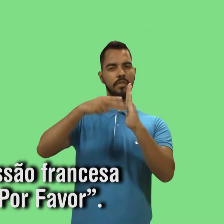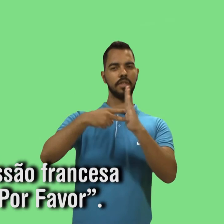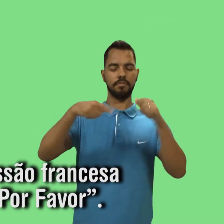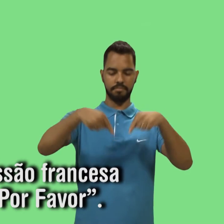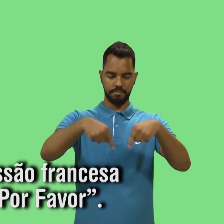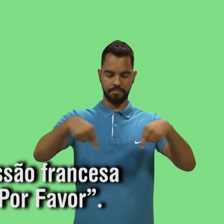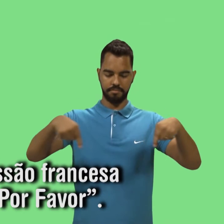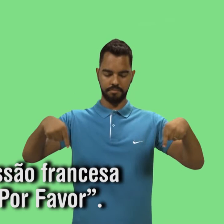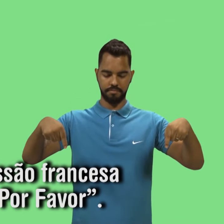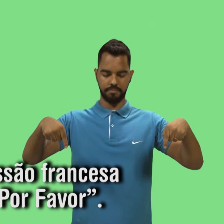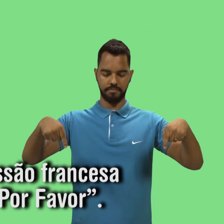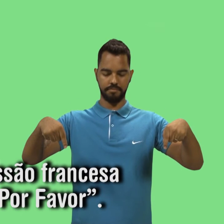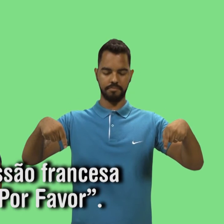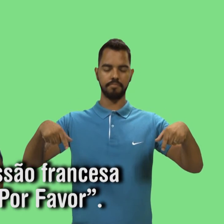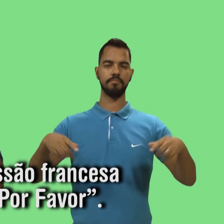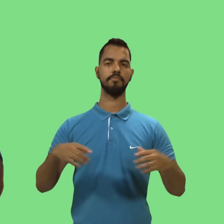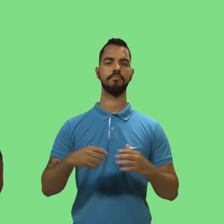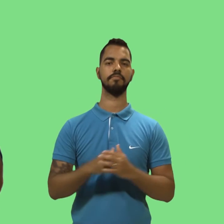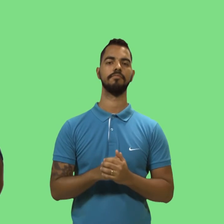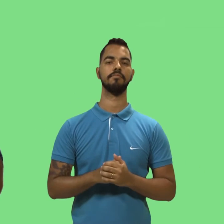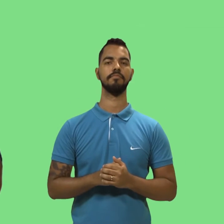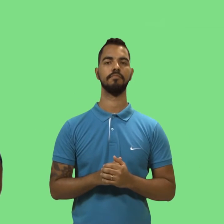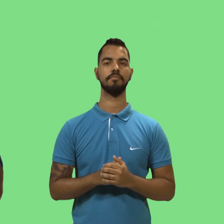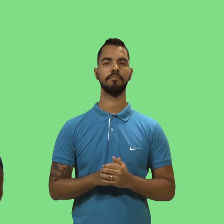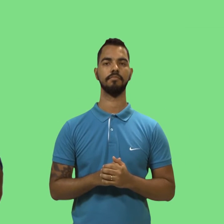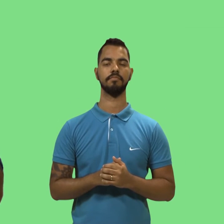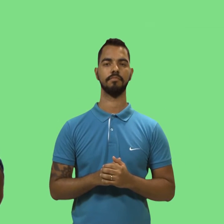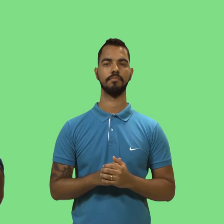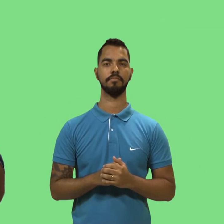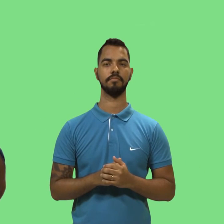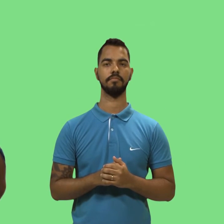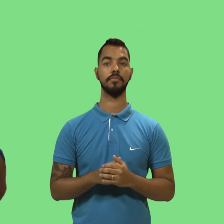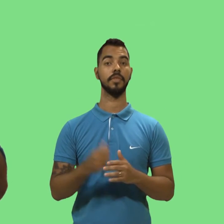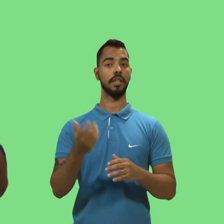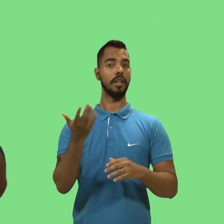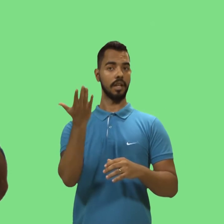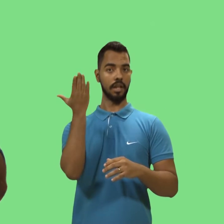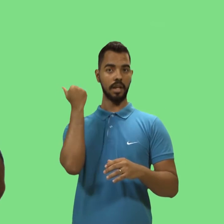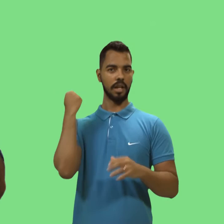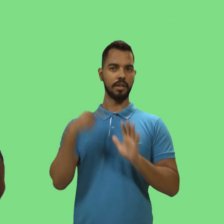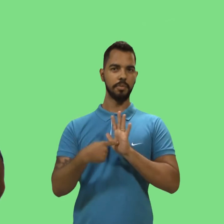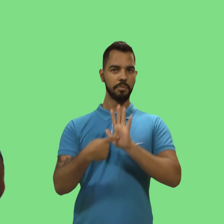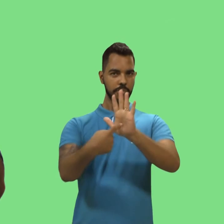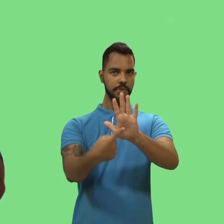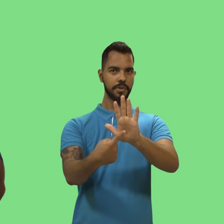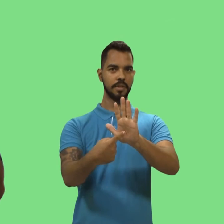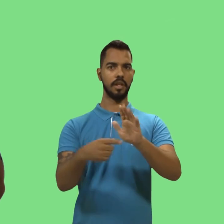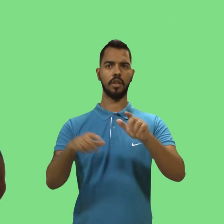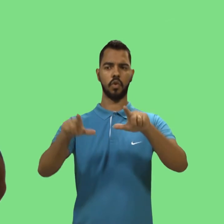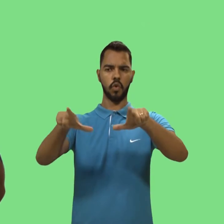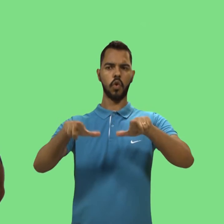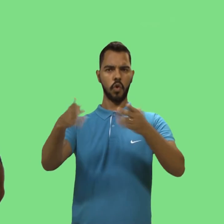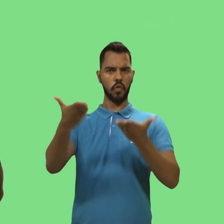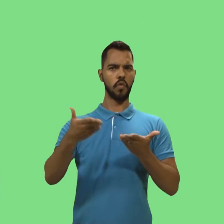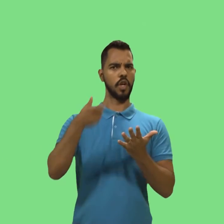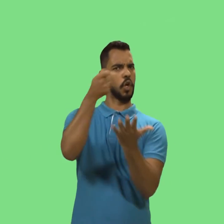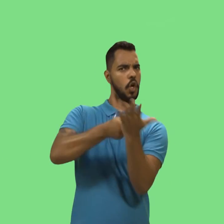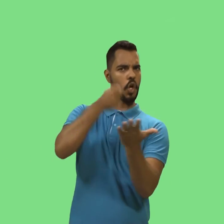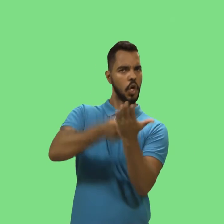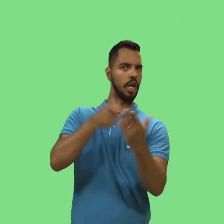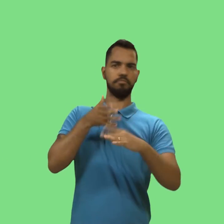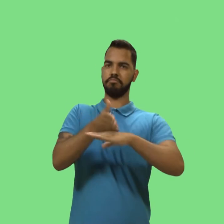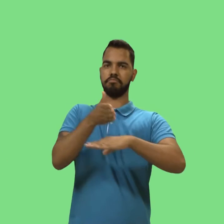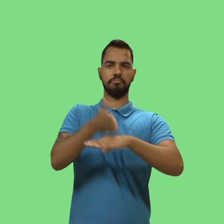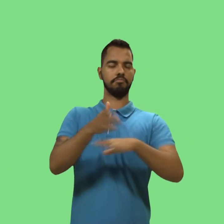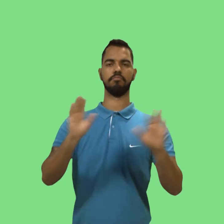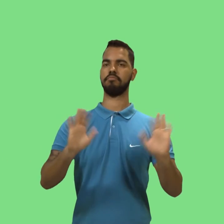dizer responda por favor. Então, como vimos anteriormente, o convite não dá ideia de obrigatoriedade da presença, mas